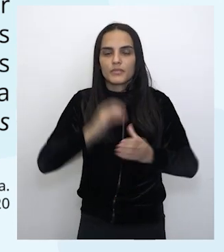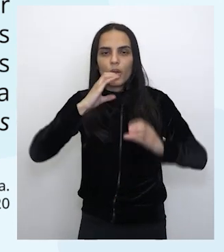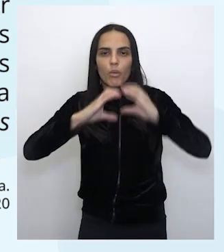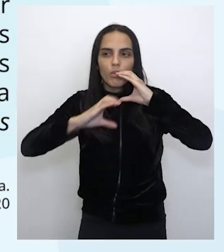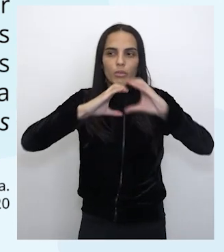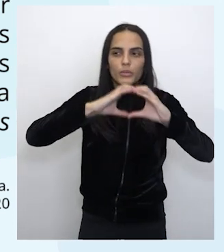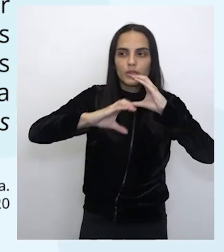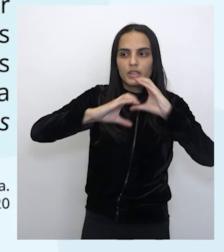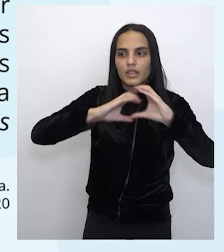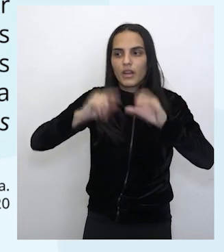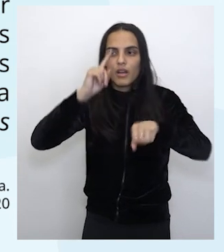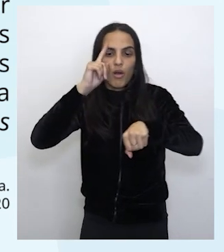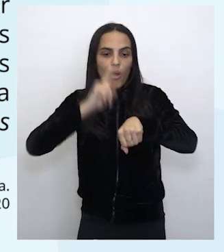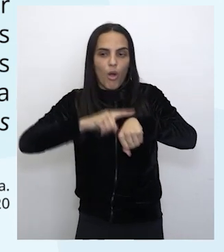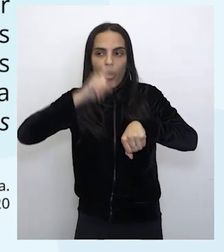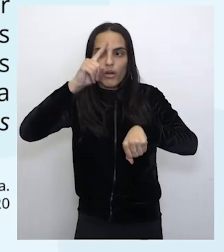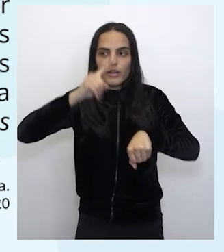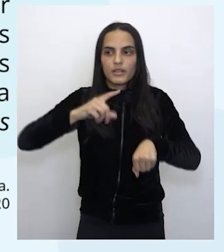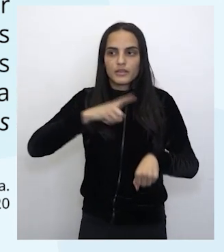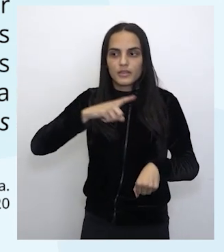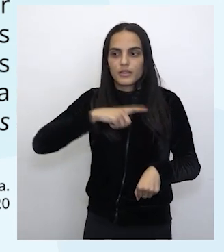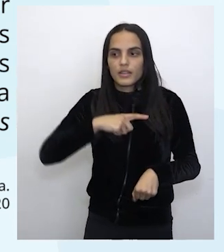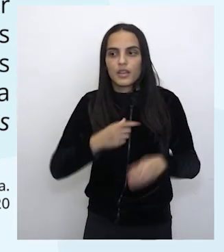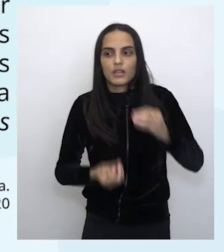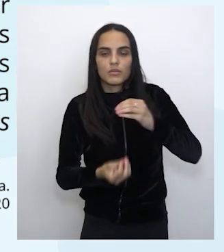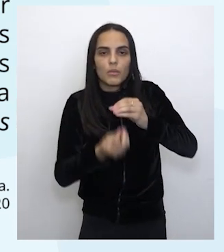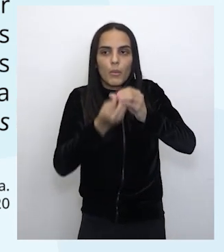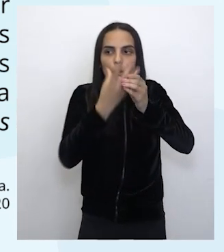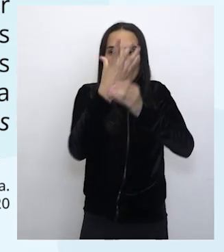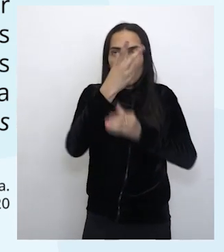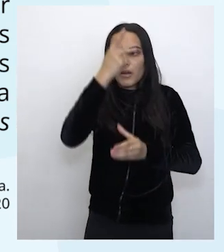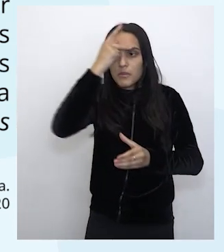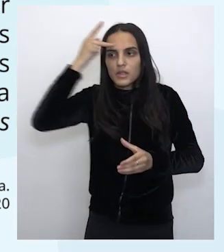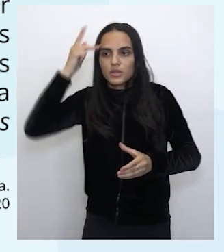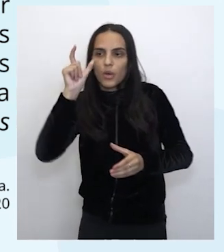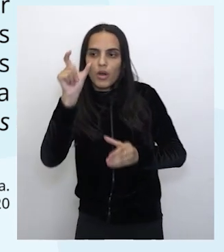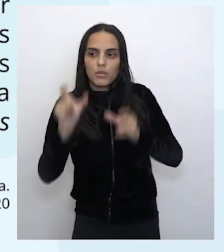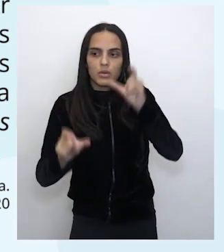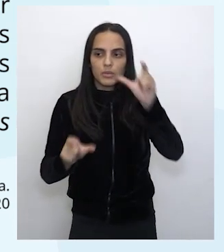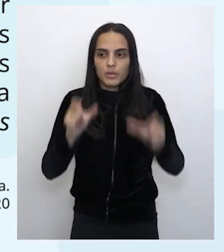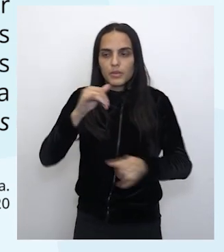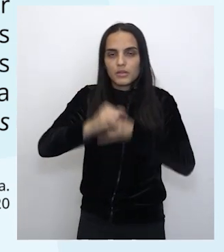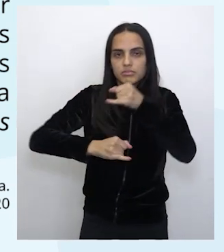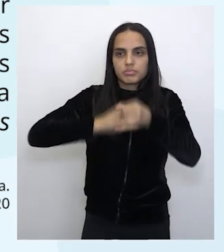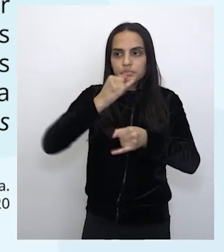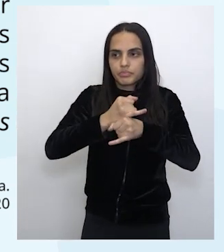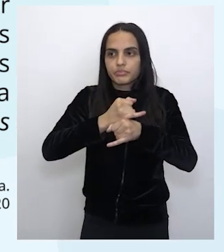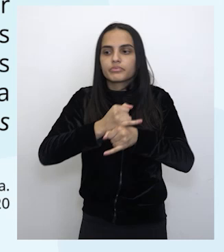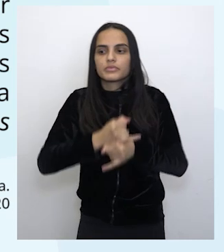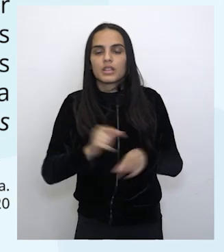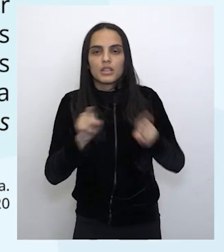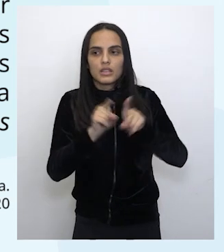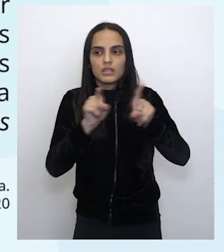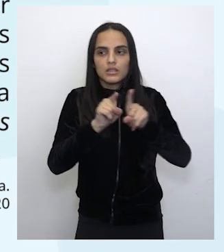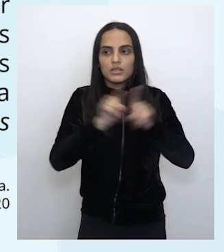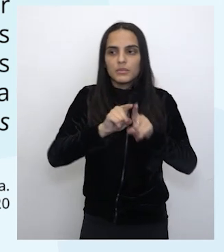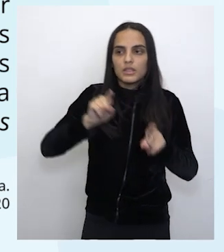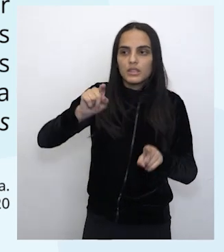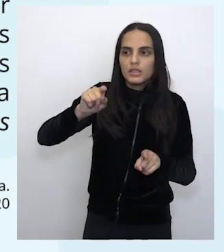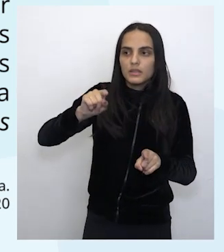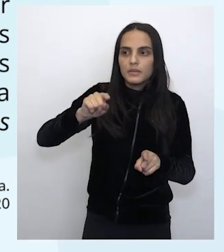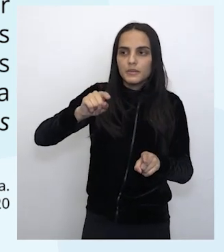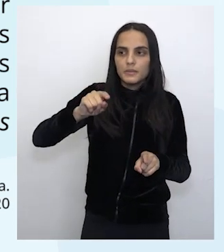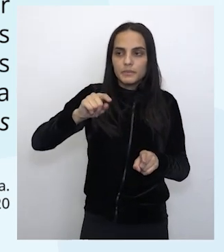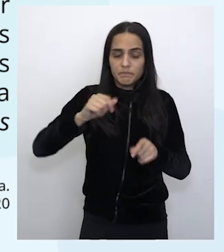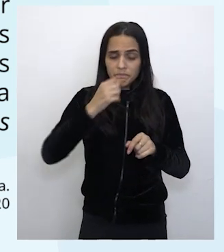real envolviam a criação de personas virtuais, incluindo aí nicknames que mascaravam